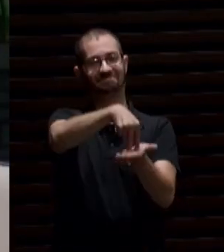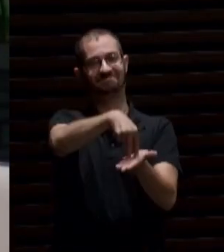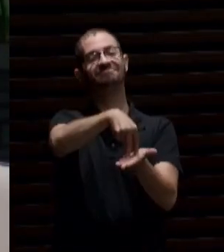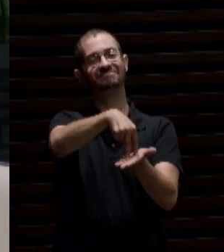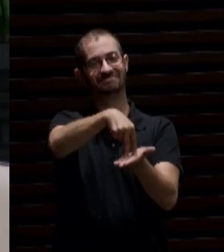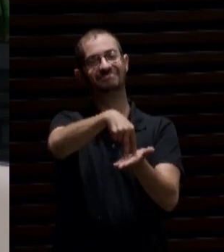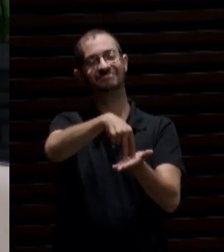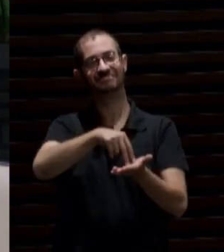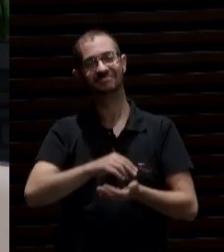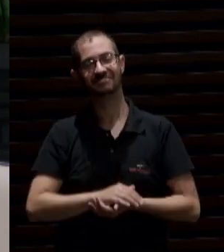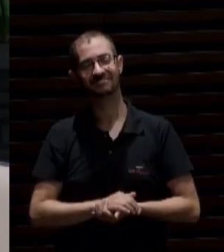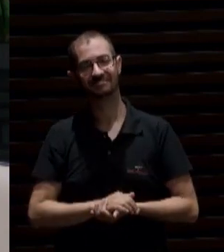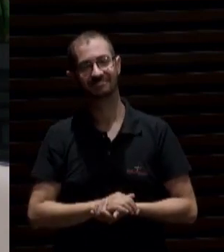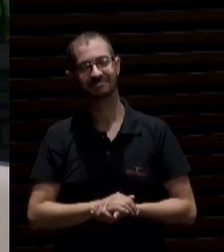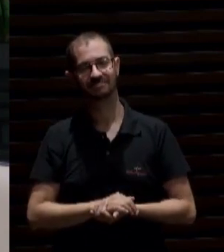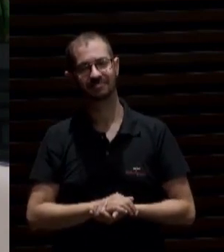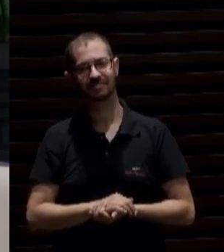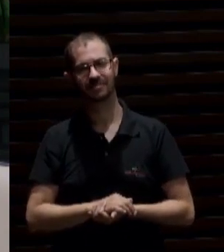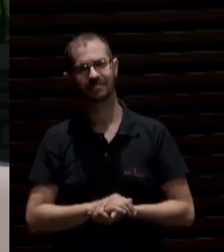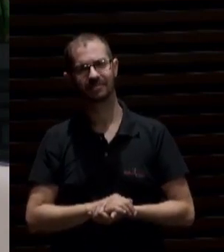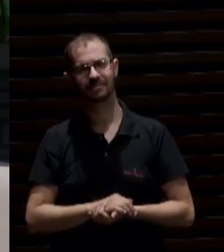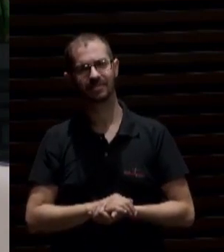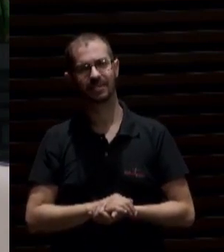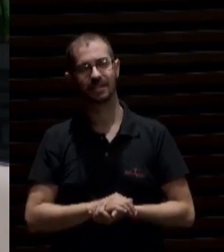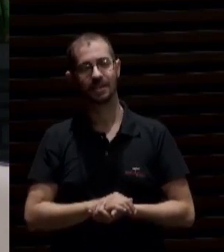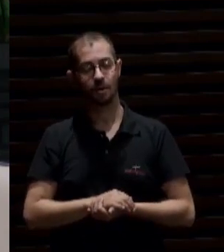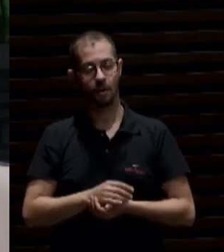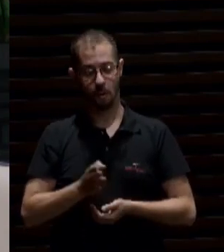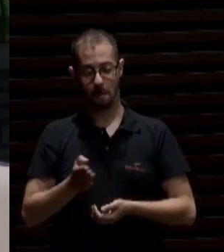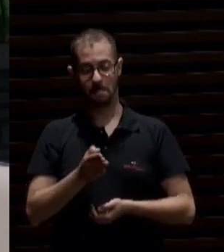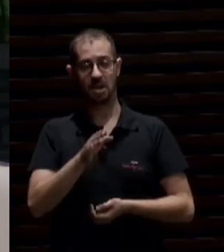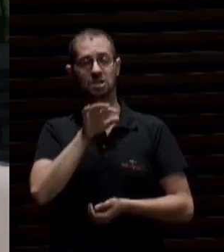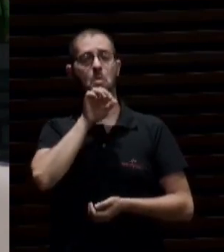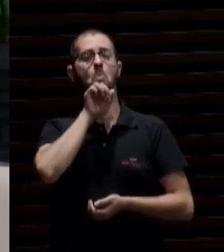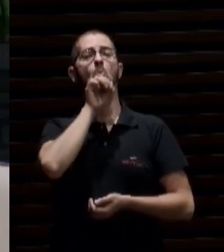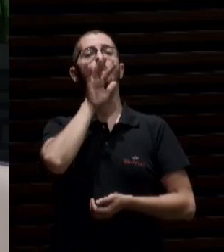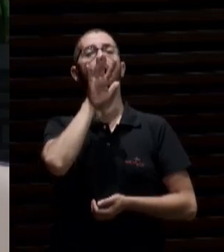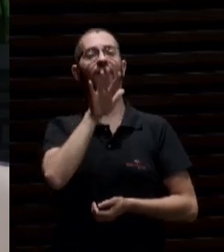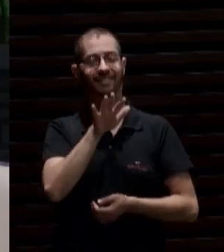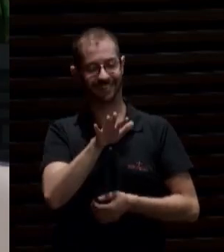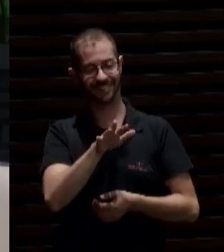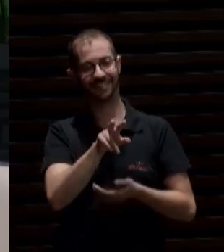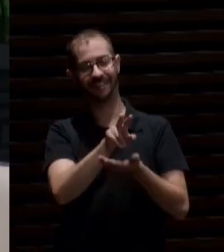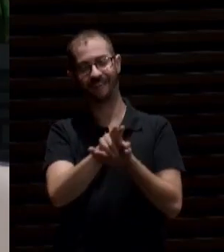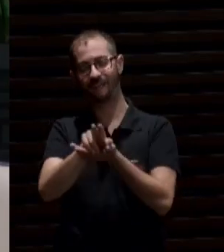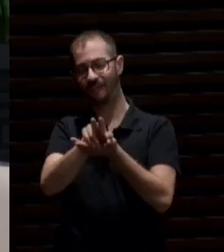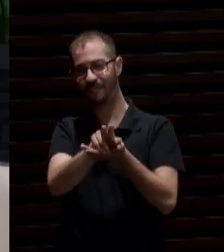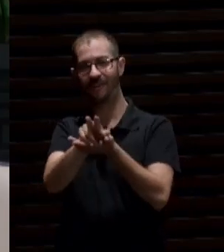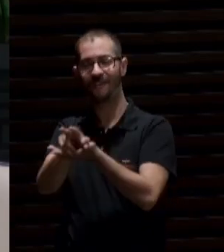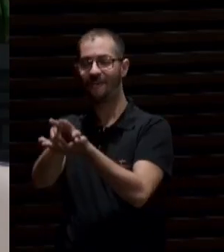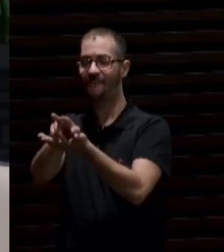Jonas, ele passou por grande humilhação. Ele foi vomitado pelo peixe e foi deixado na praia. Mas que coisa